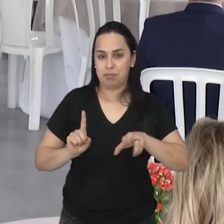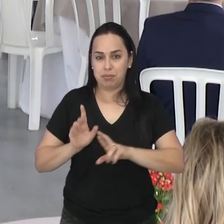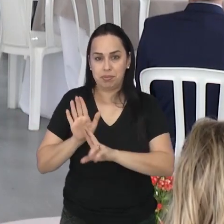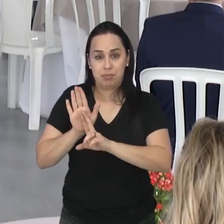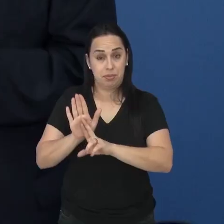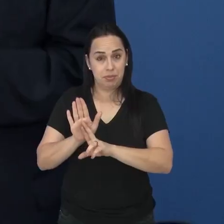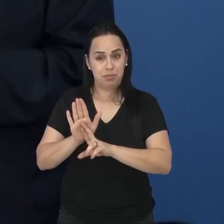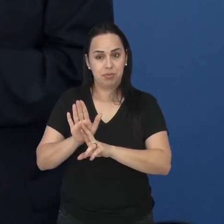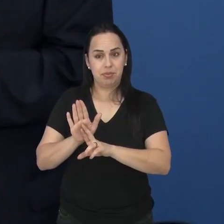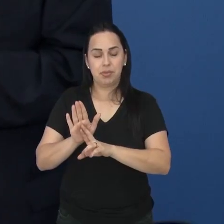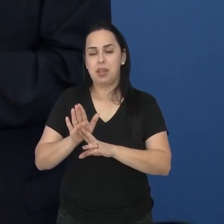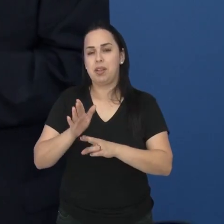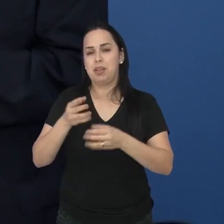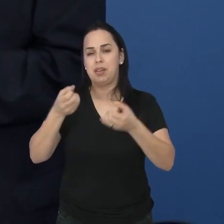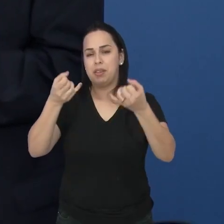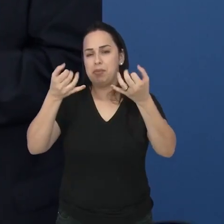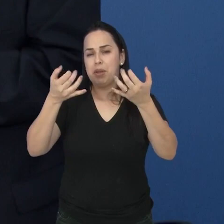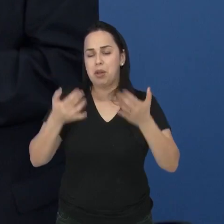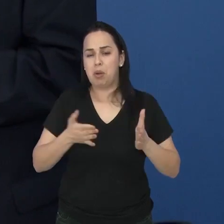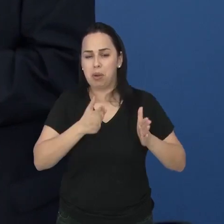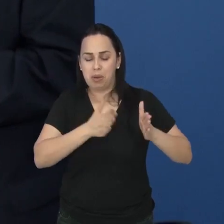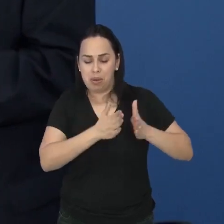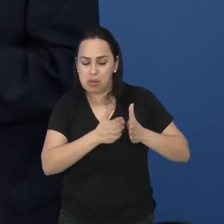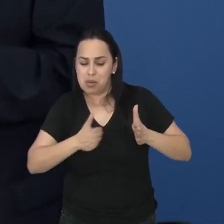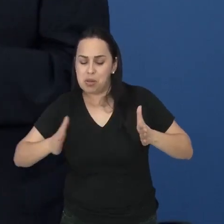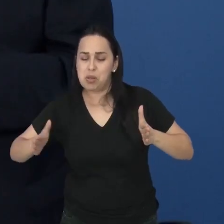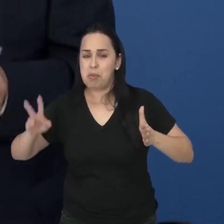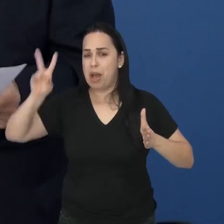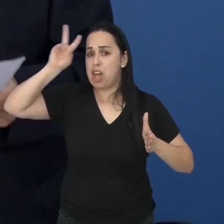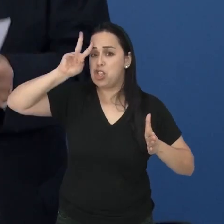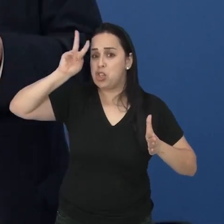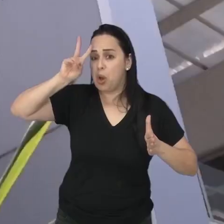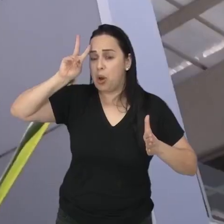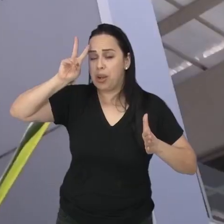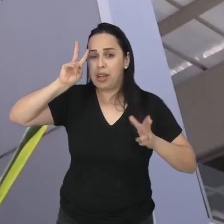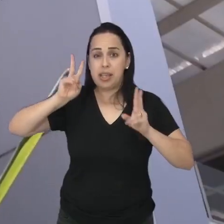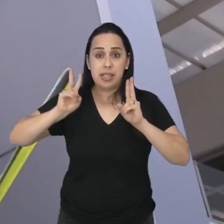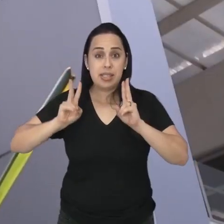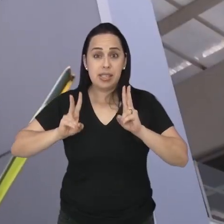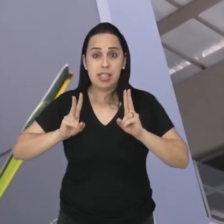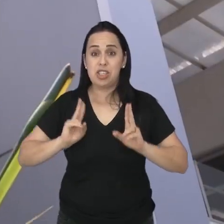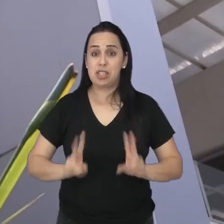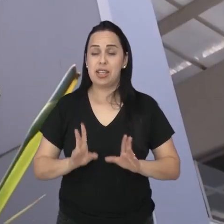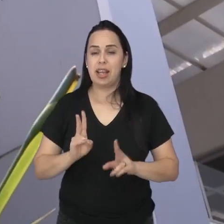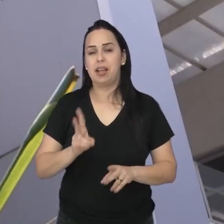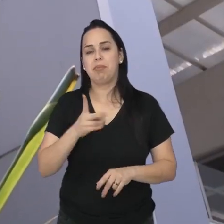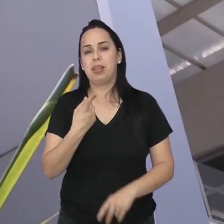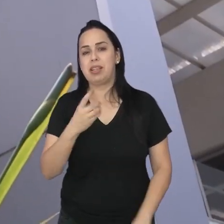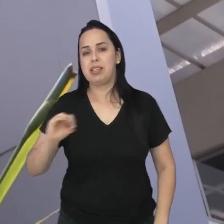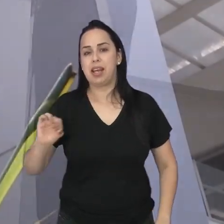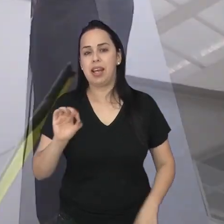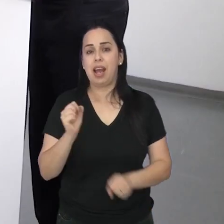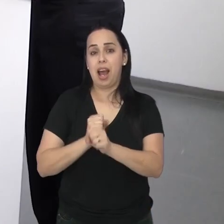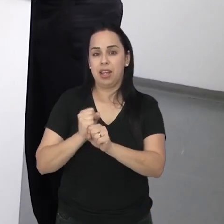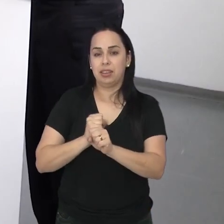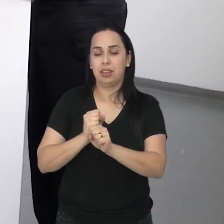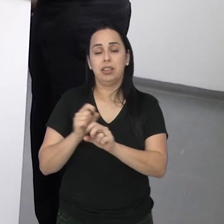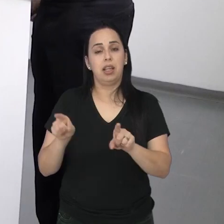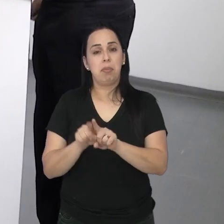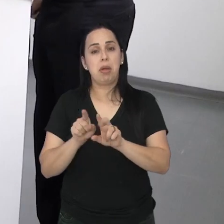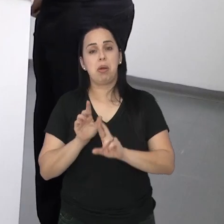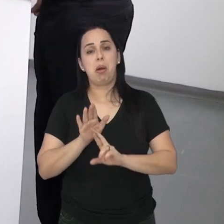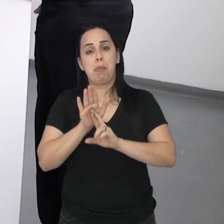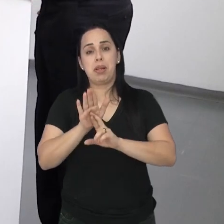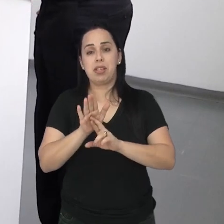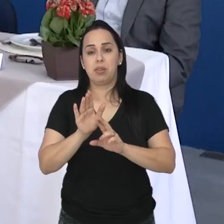da mesa, fizeram uma breve linha do tempo da história da associação, que é centenária, e do papel que ela representa